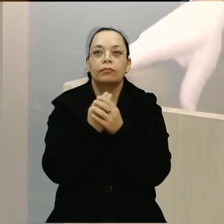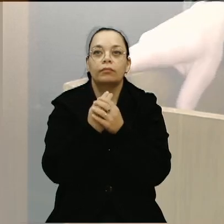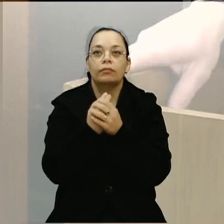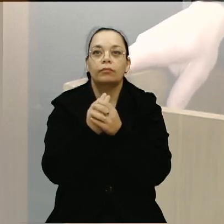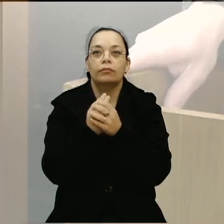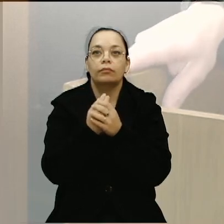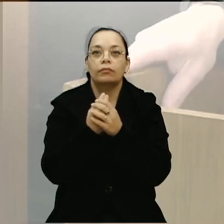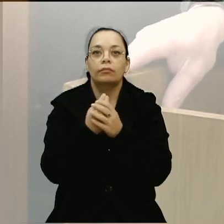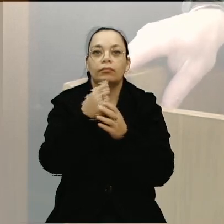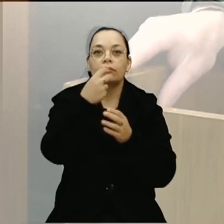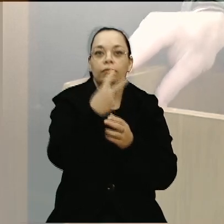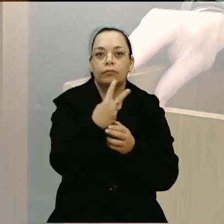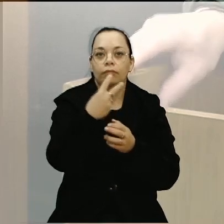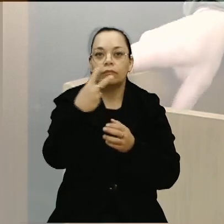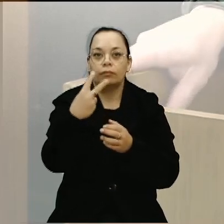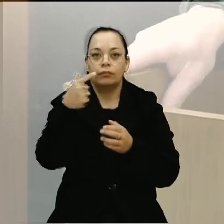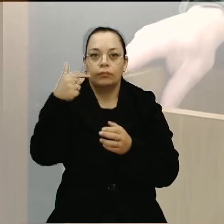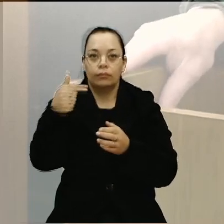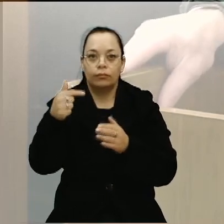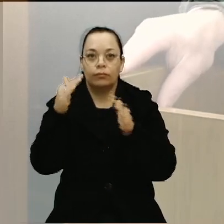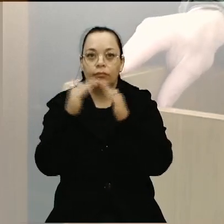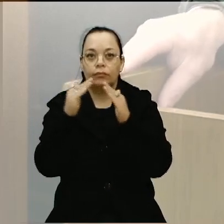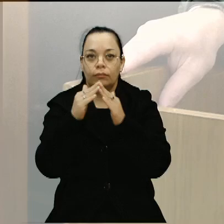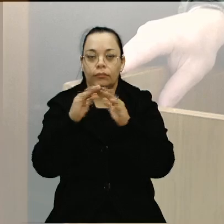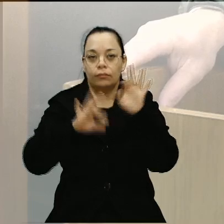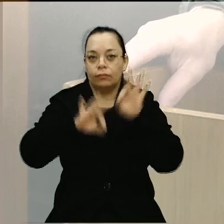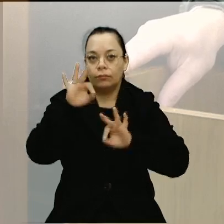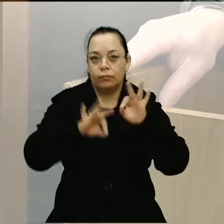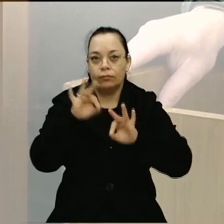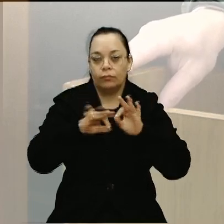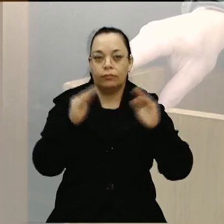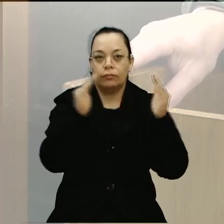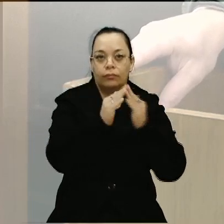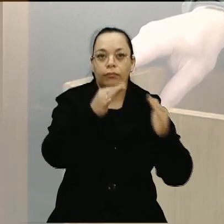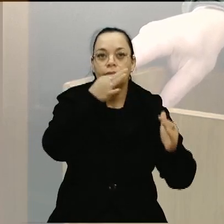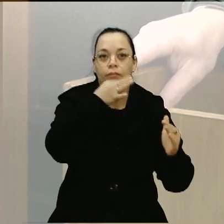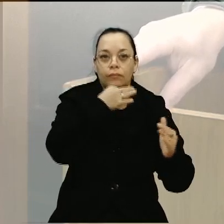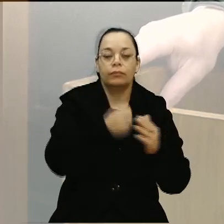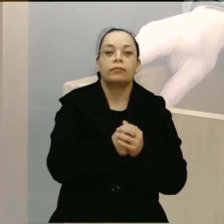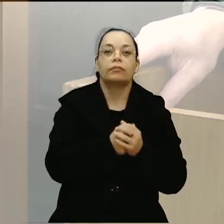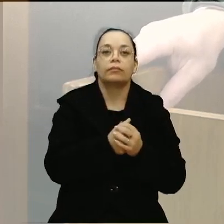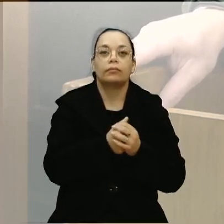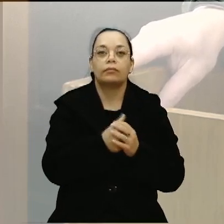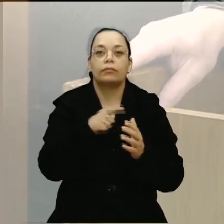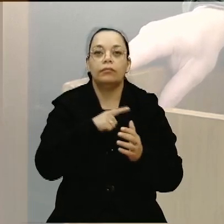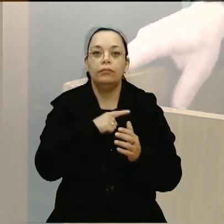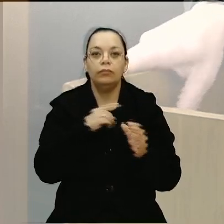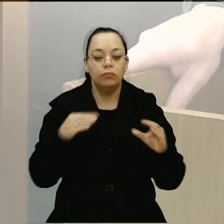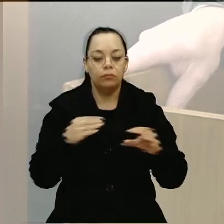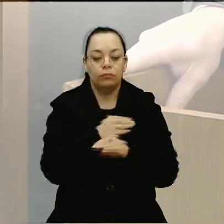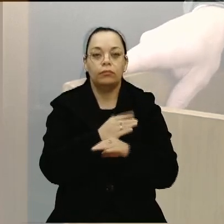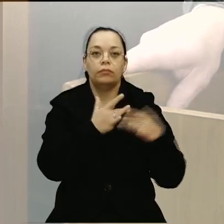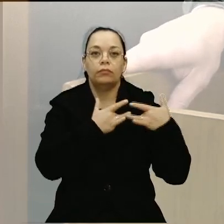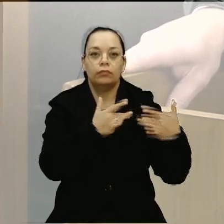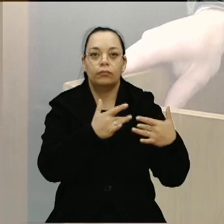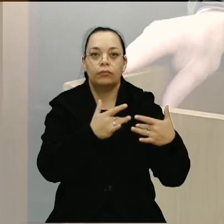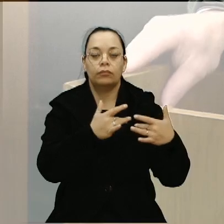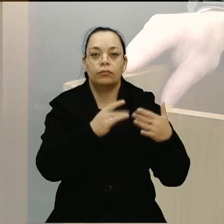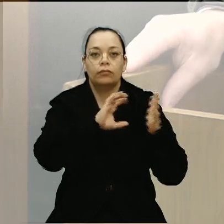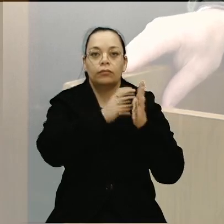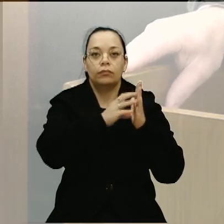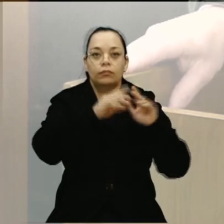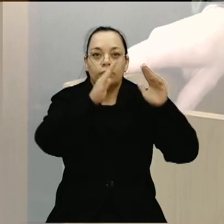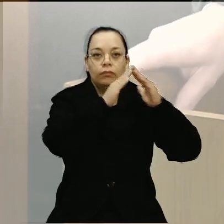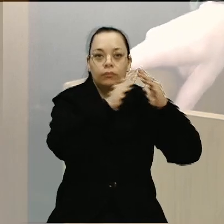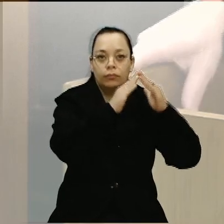das 227 casas do programa do Habita Caxias, onde a gente tem total dedicação dos servidores da